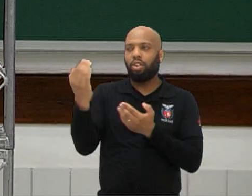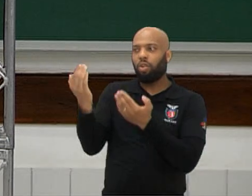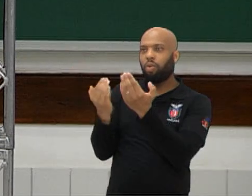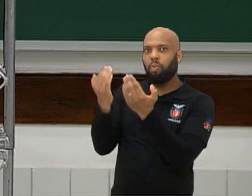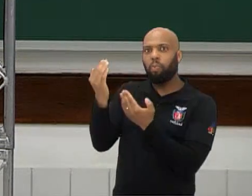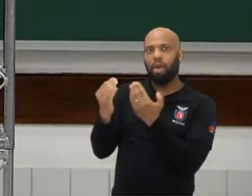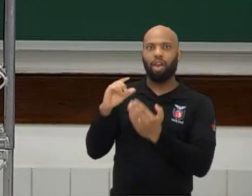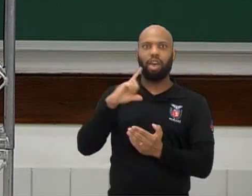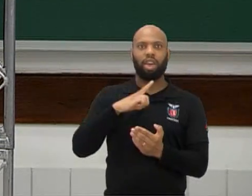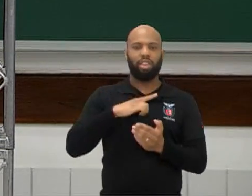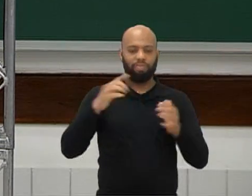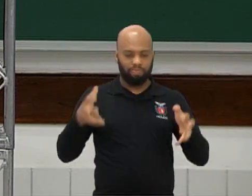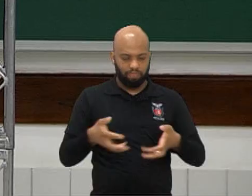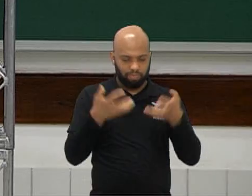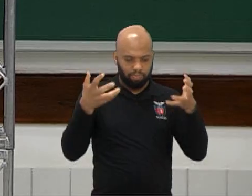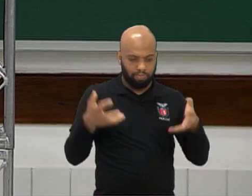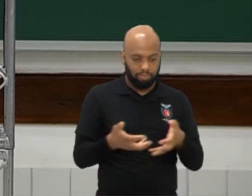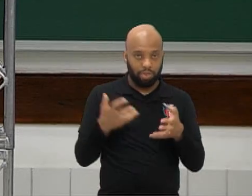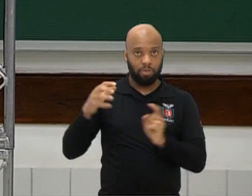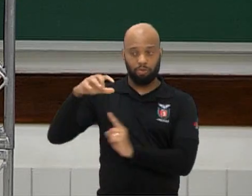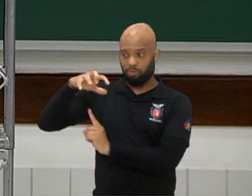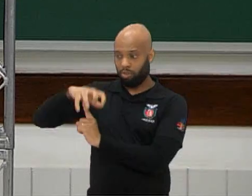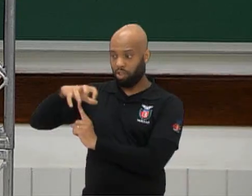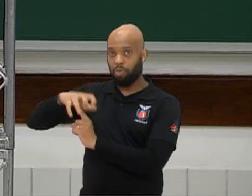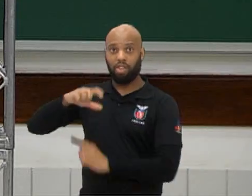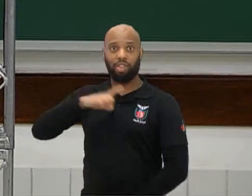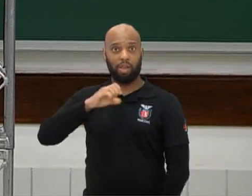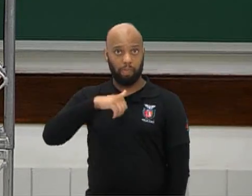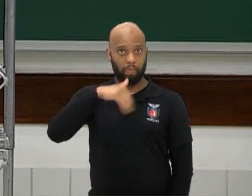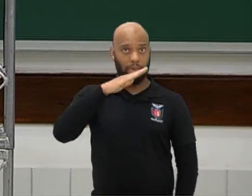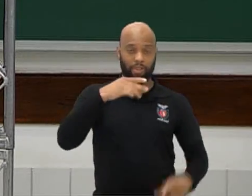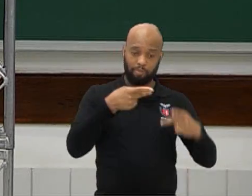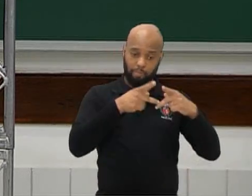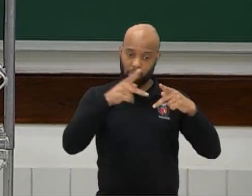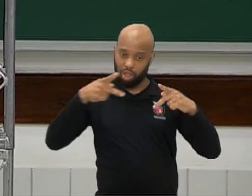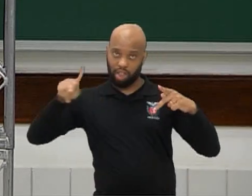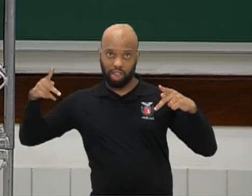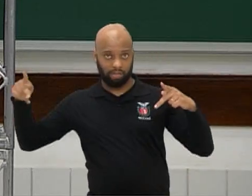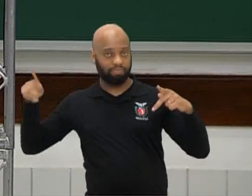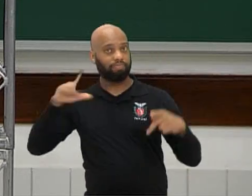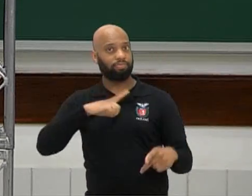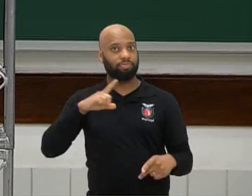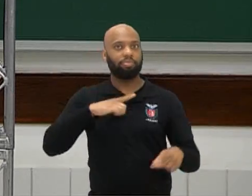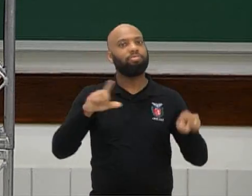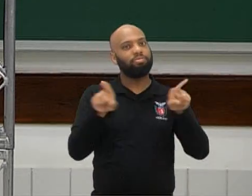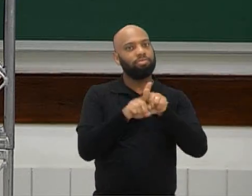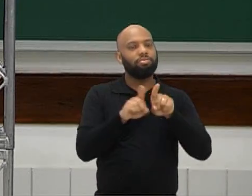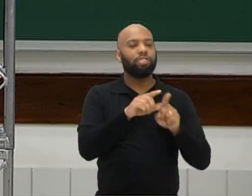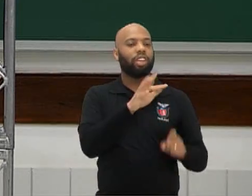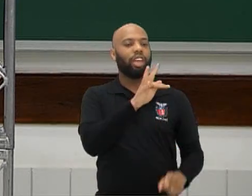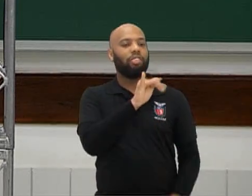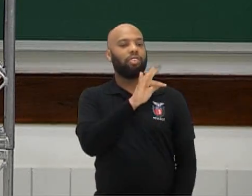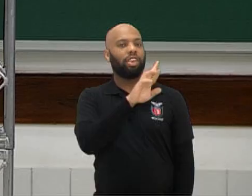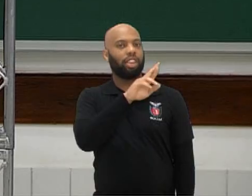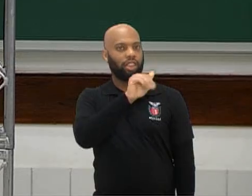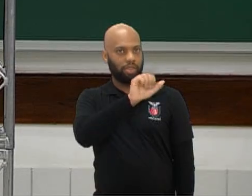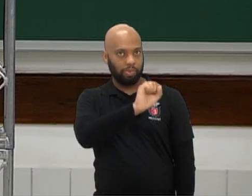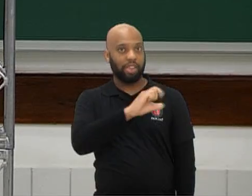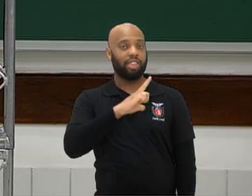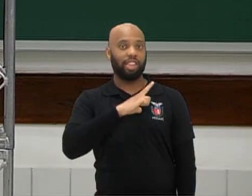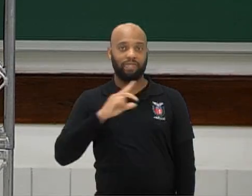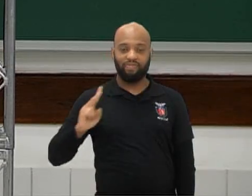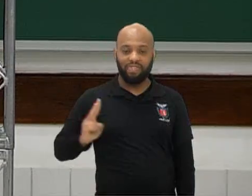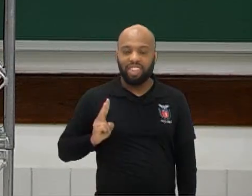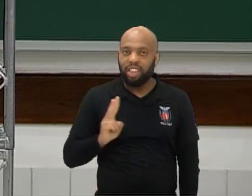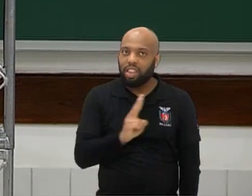um vegetal com o cogumelo tem muito mais proteínas, tem muito mais fibras, tem vitaminas, tem sais